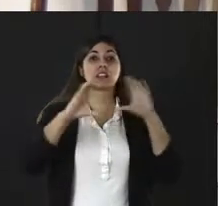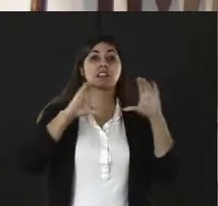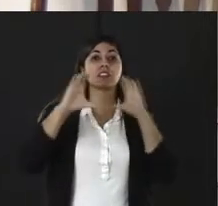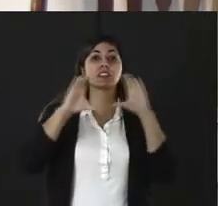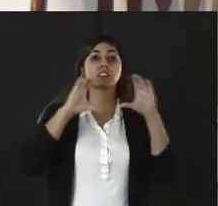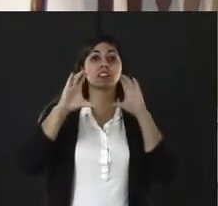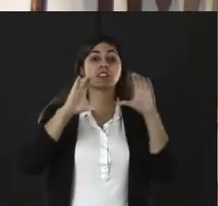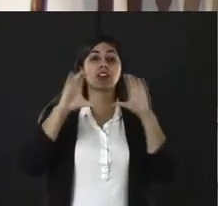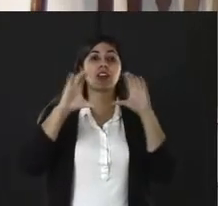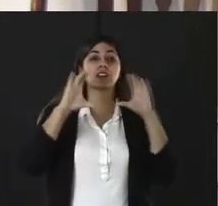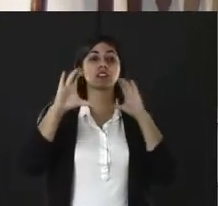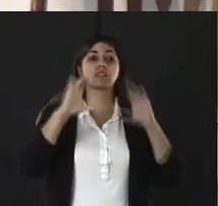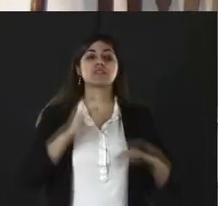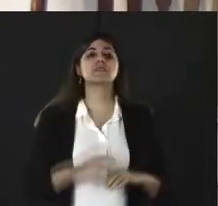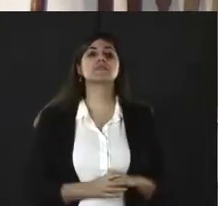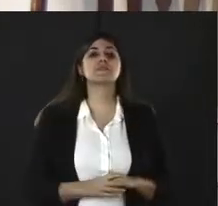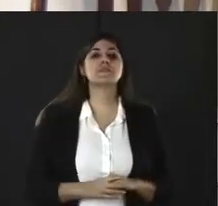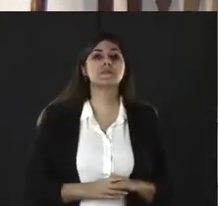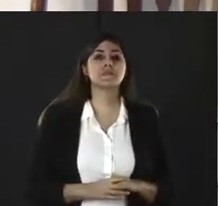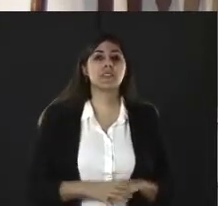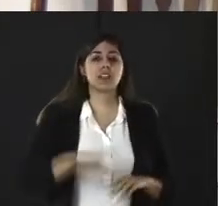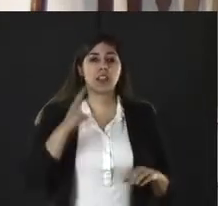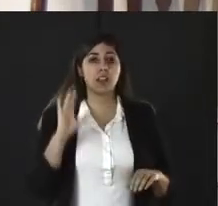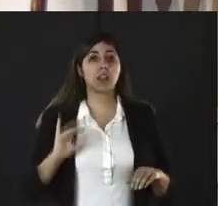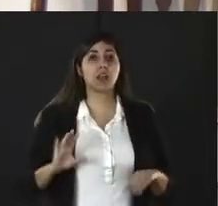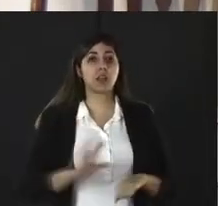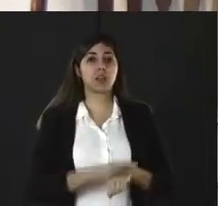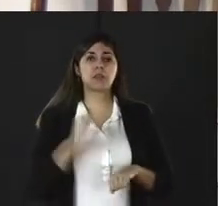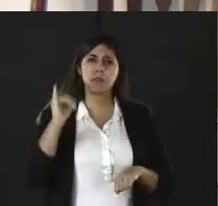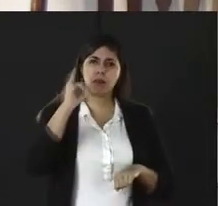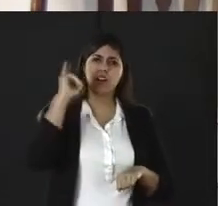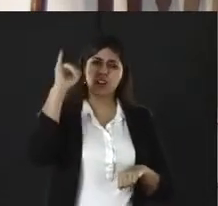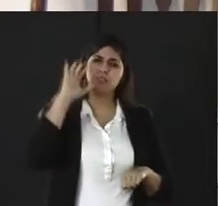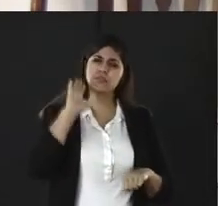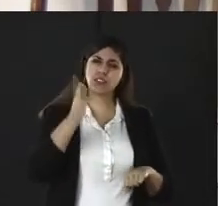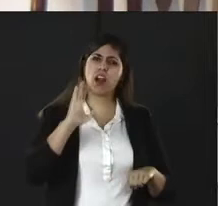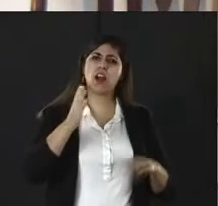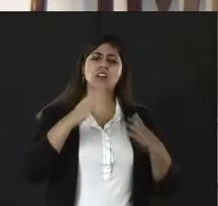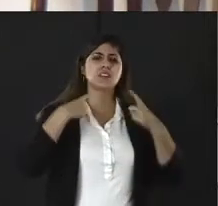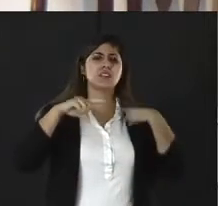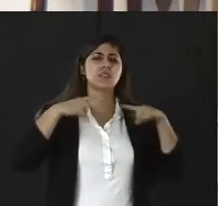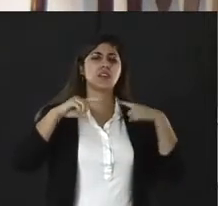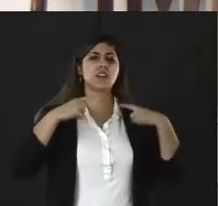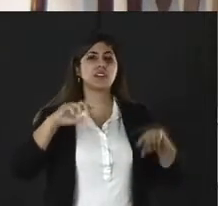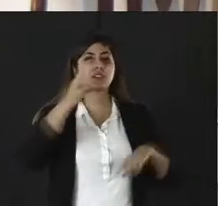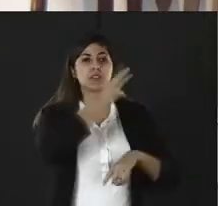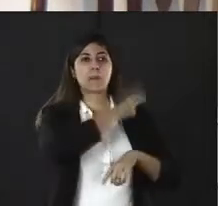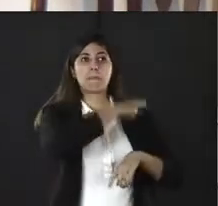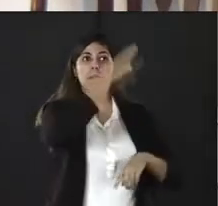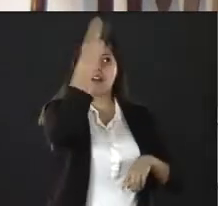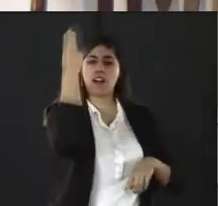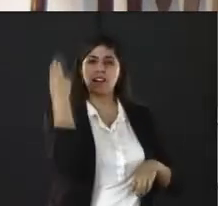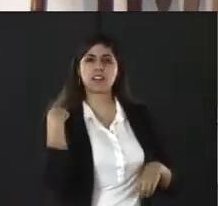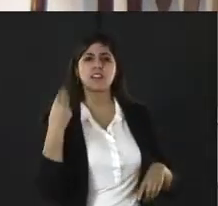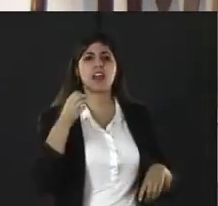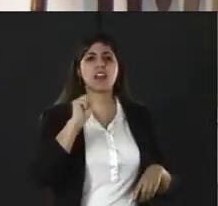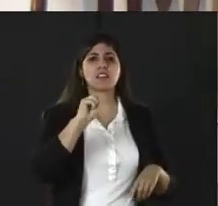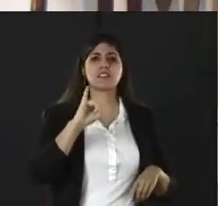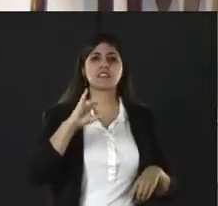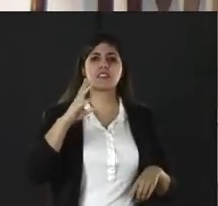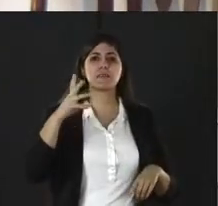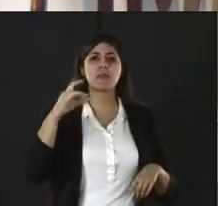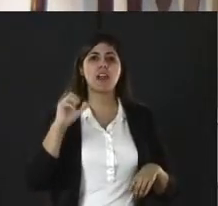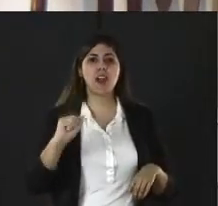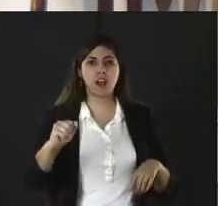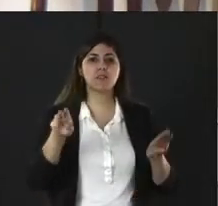três lindos cânticos diga-se de passagem o cântico de maria o cântico de zacarias eo cântico de simeão começaremos